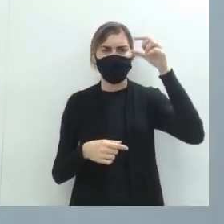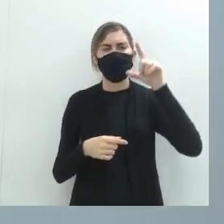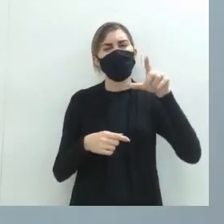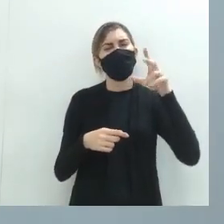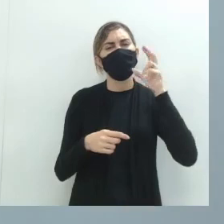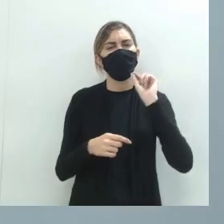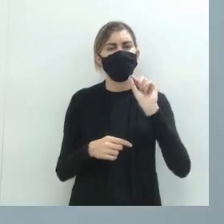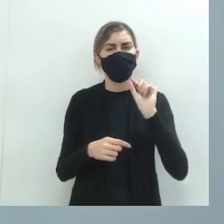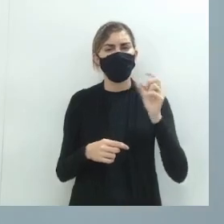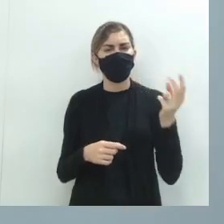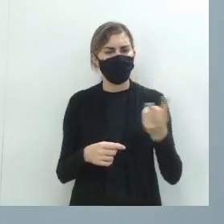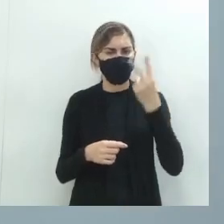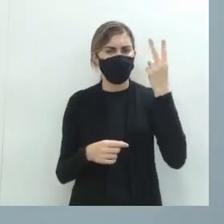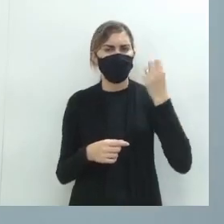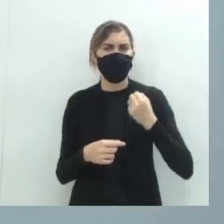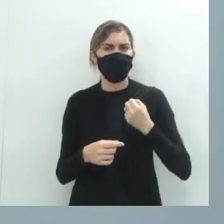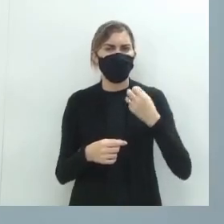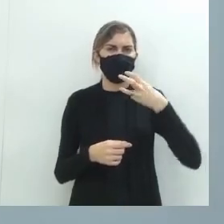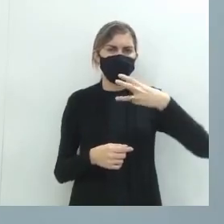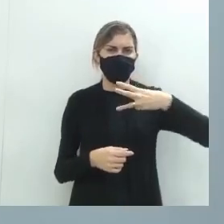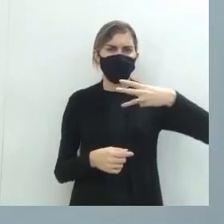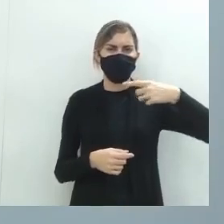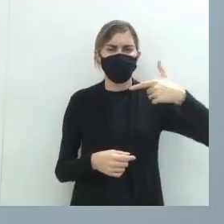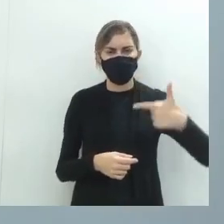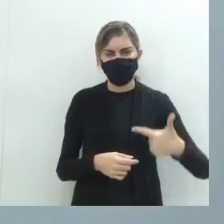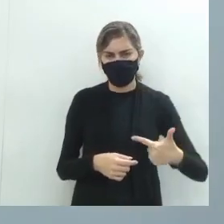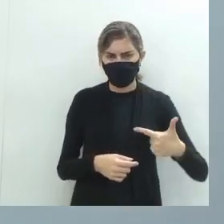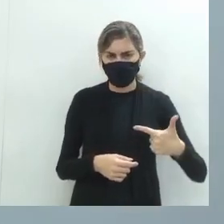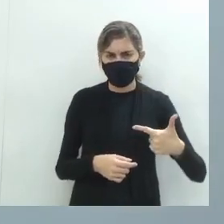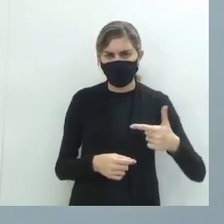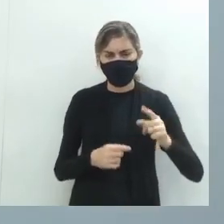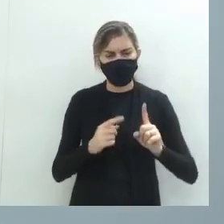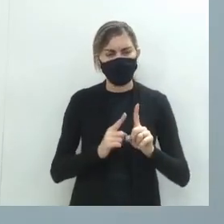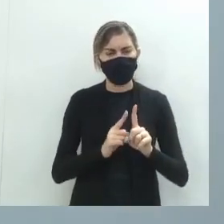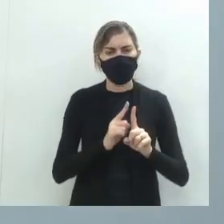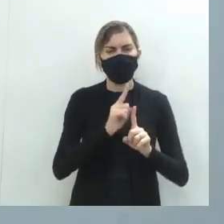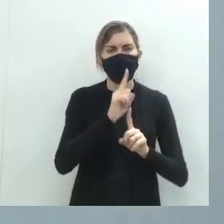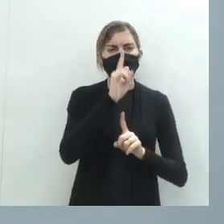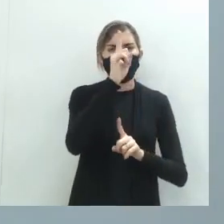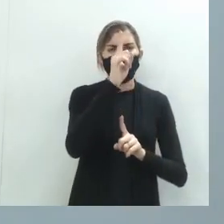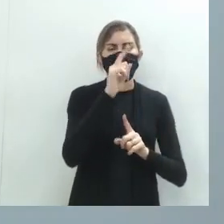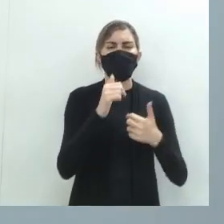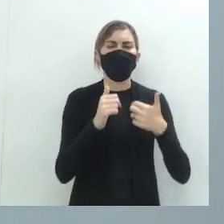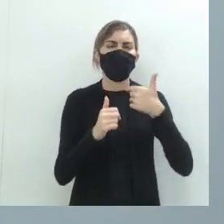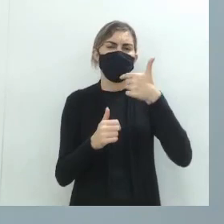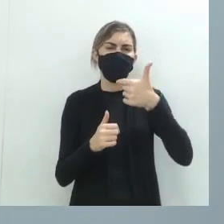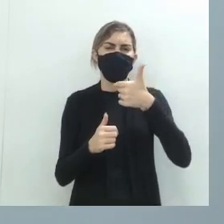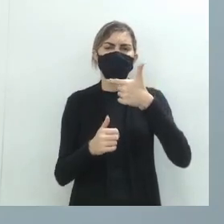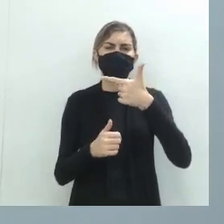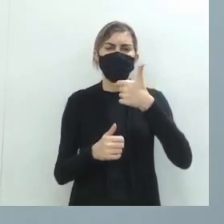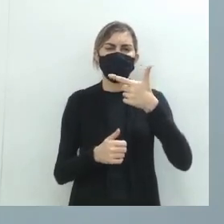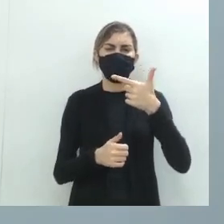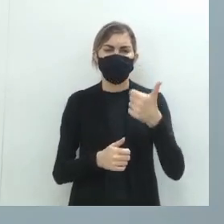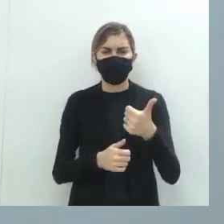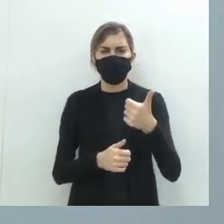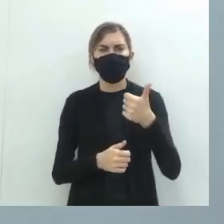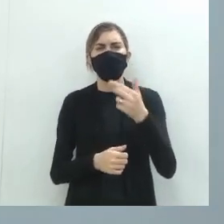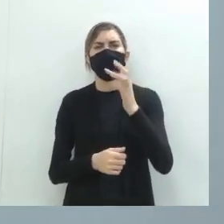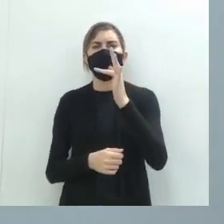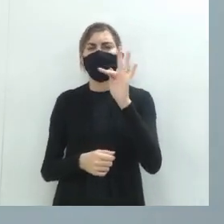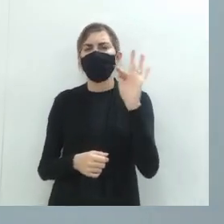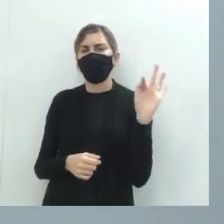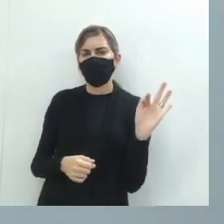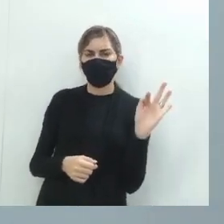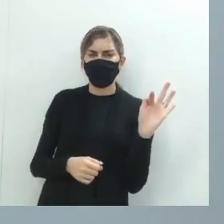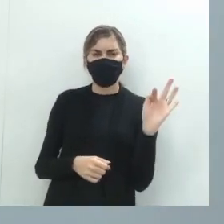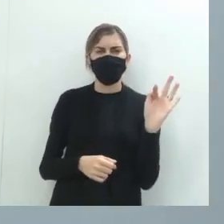adotam-se os valores que é 32 graus Fahrenheit e 212 graus